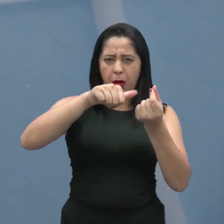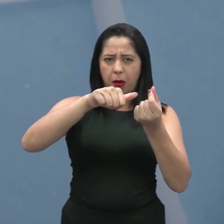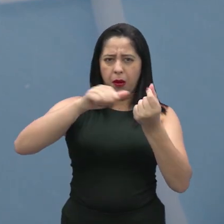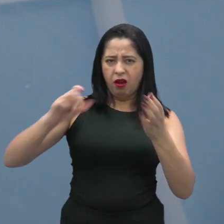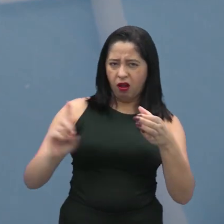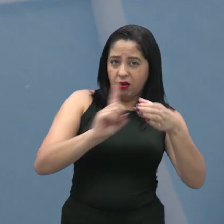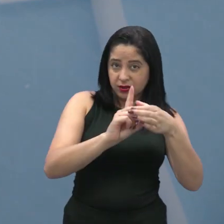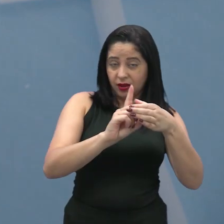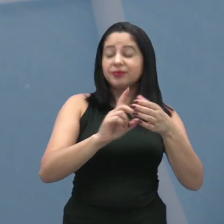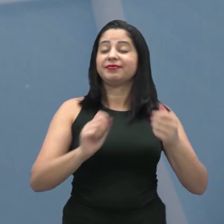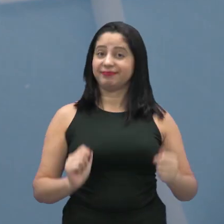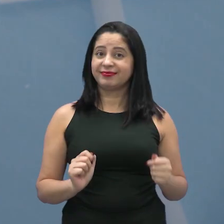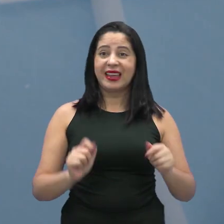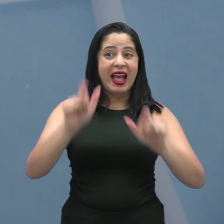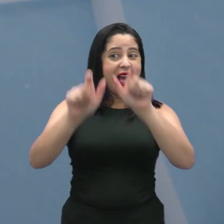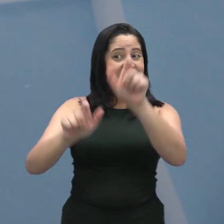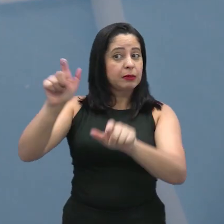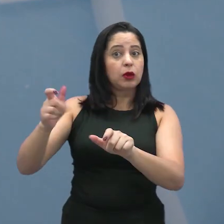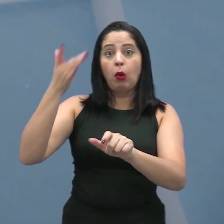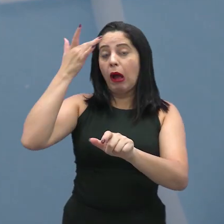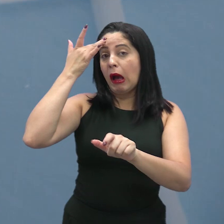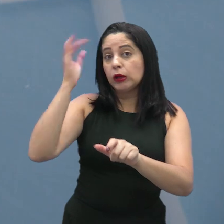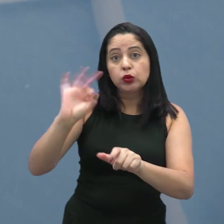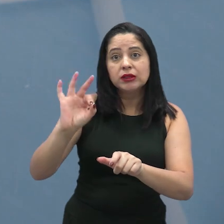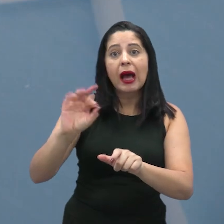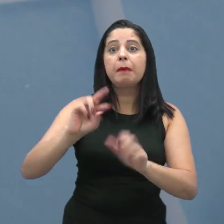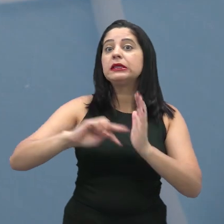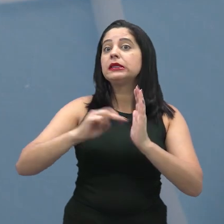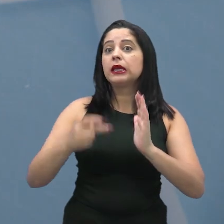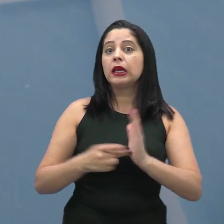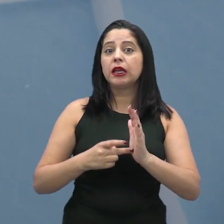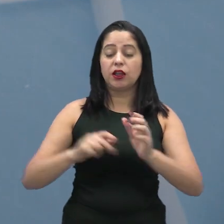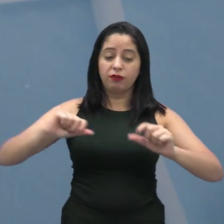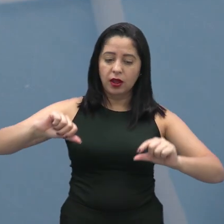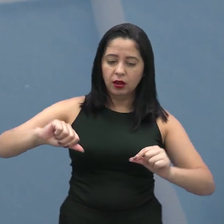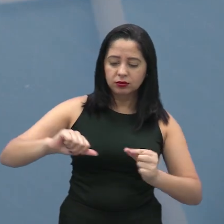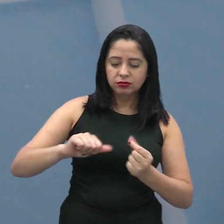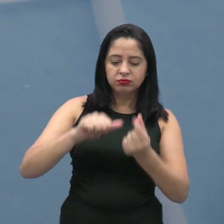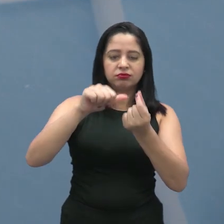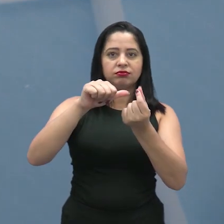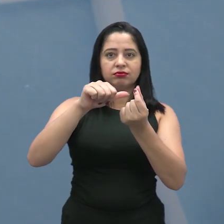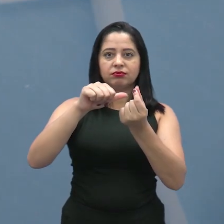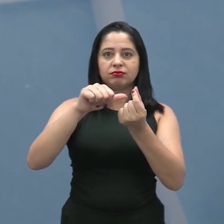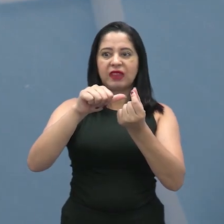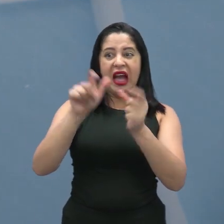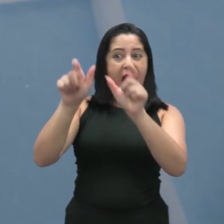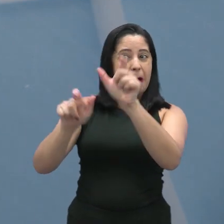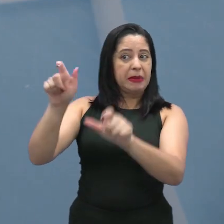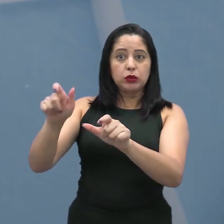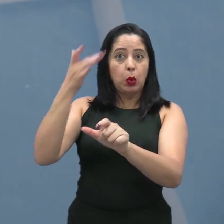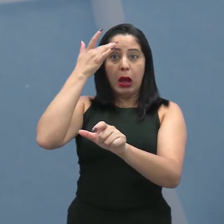Eu falo porque muita gente não tem noção do que é a classe média, não faz ideia da classe social a